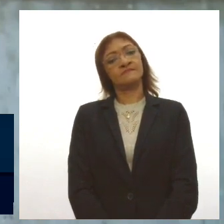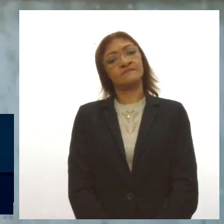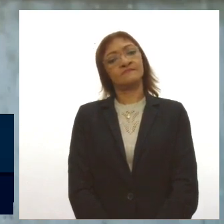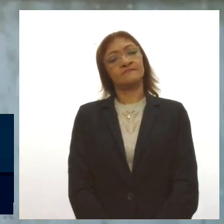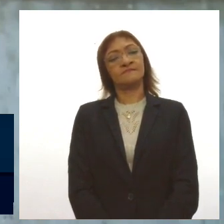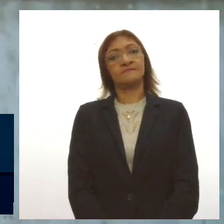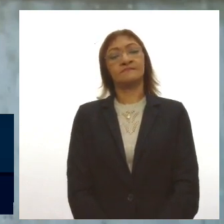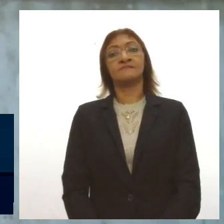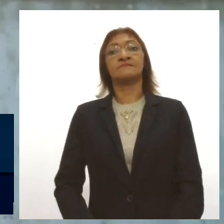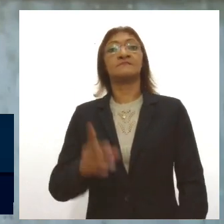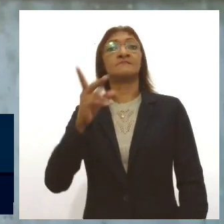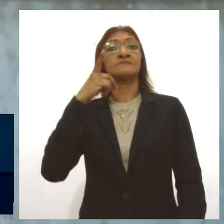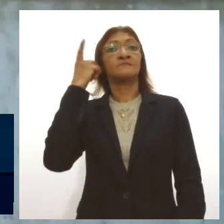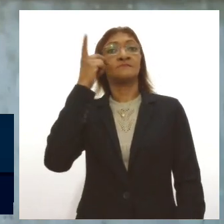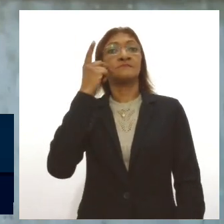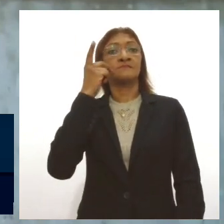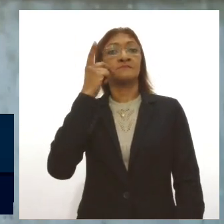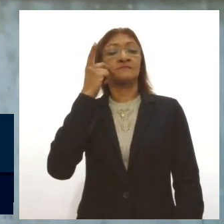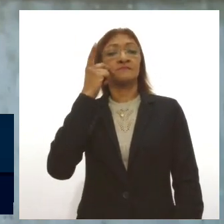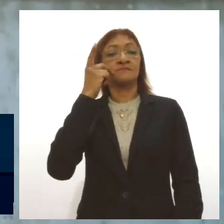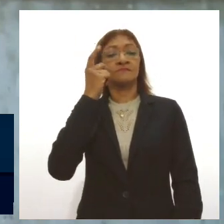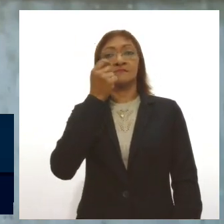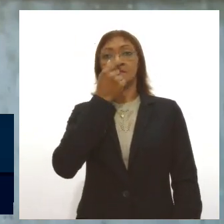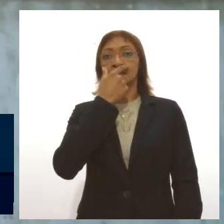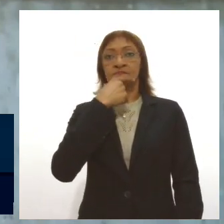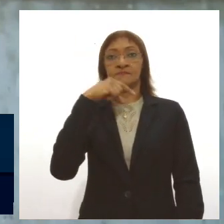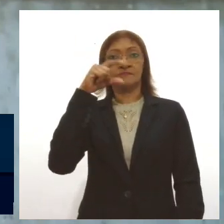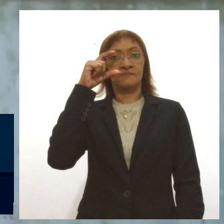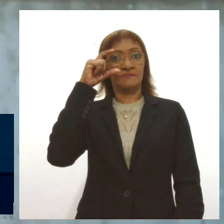Com a palavra o deputado Geógio Passos.